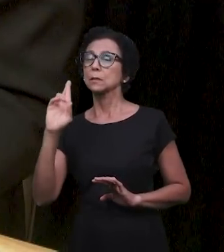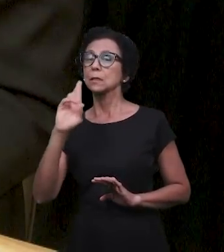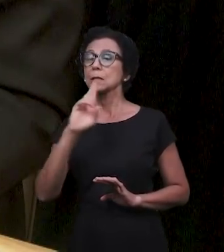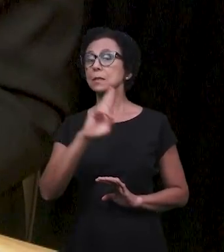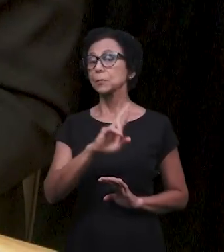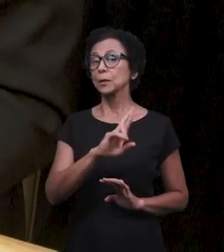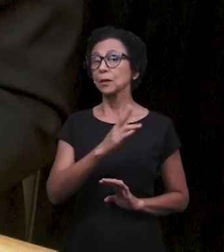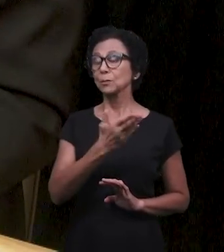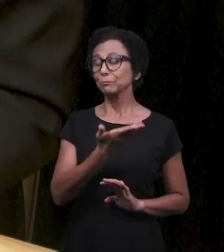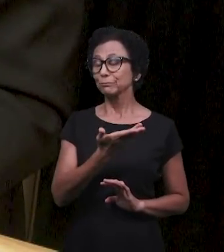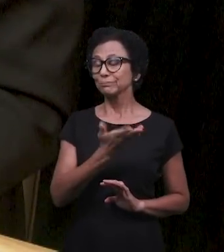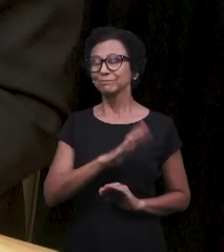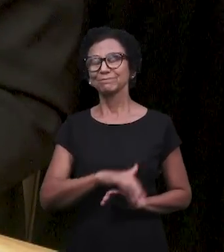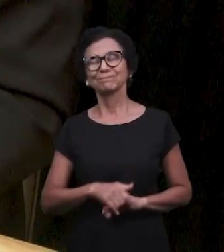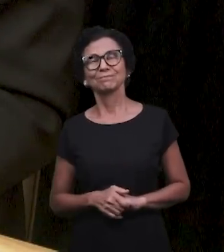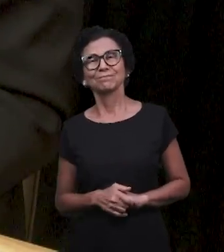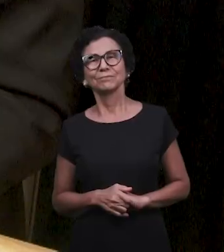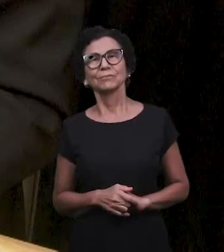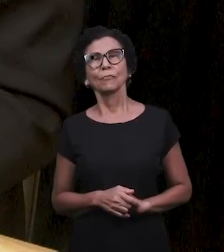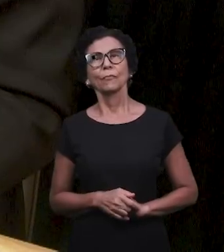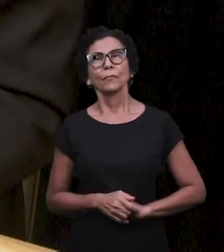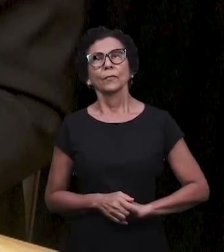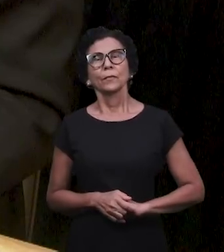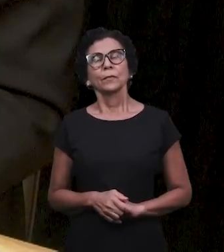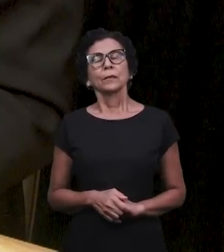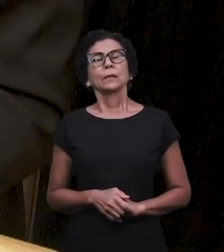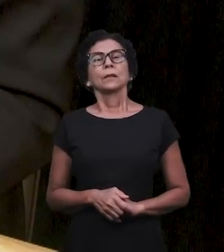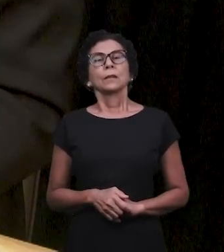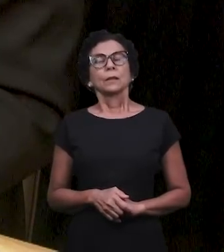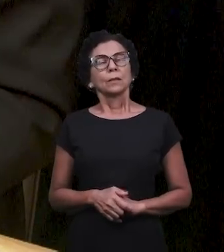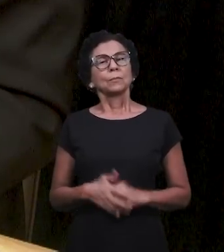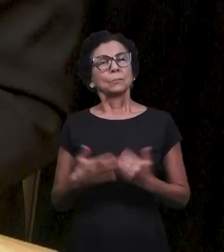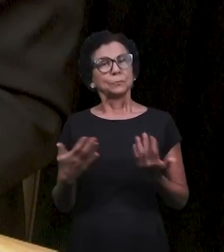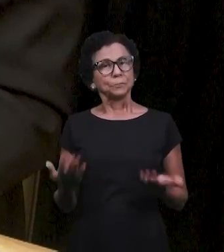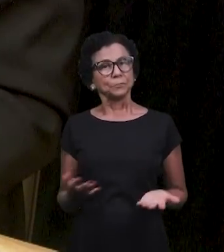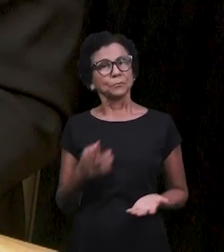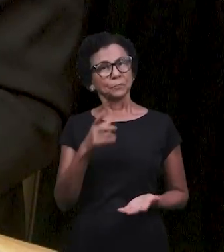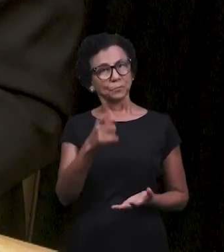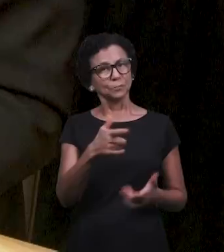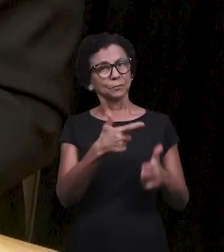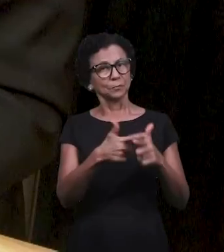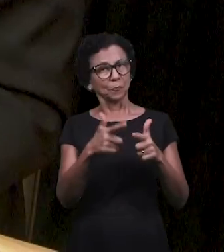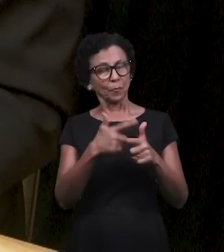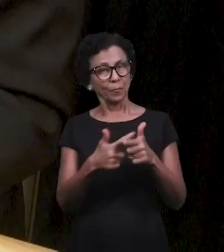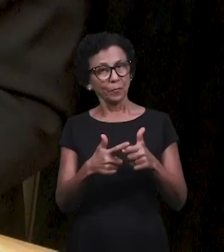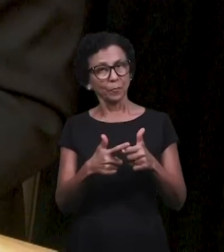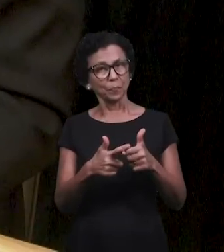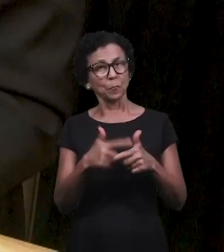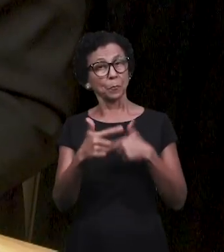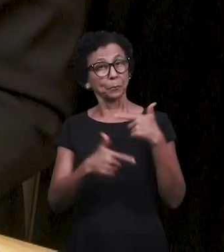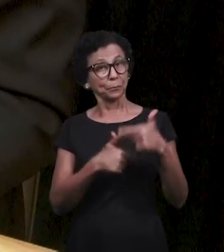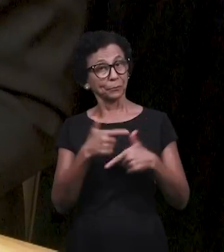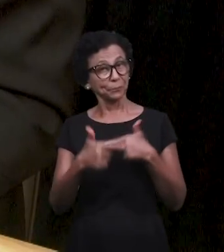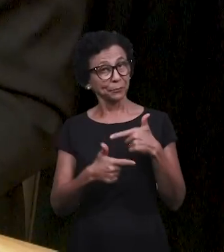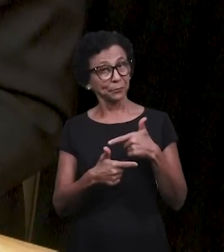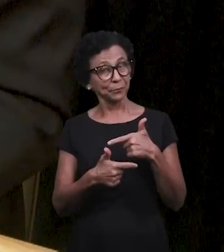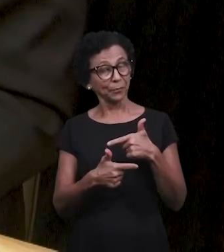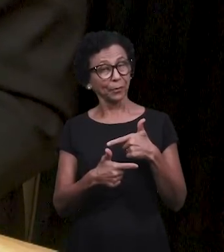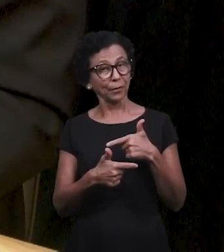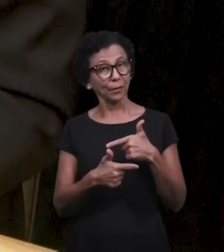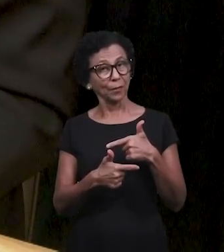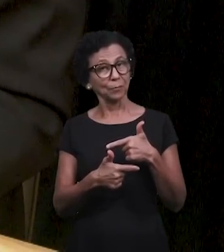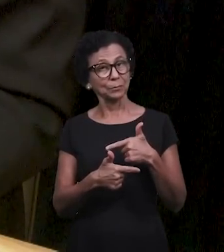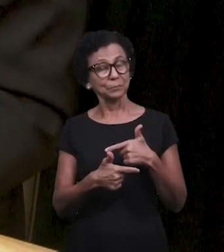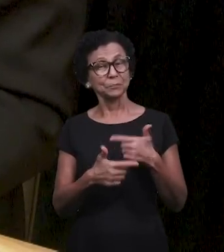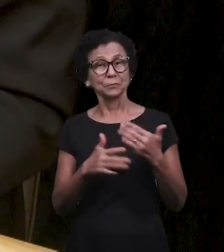O homem precisa saber disso. O Senhor está diante de ti. Glória a Deus. A bênção. O homem murmura às vezes como se